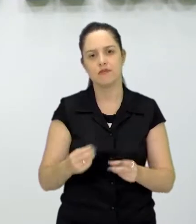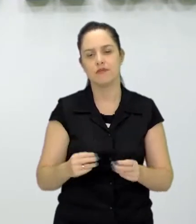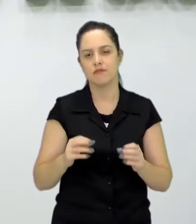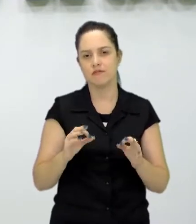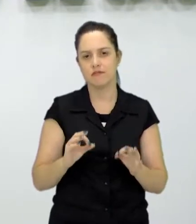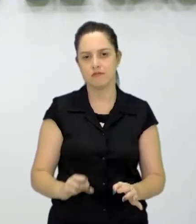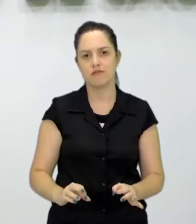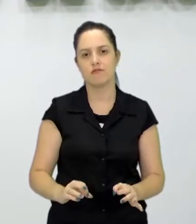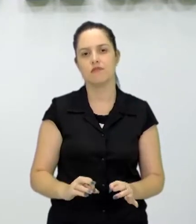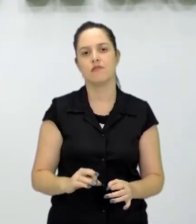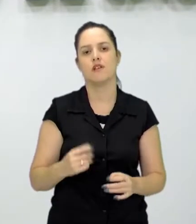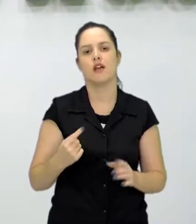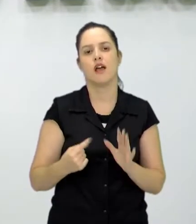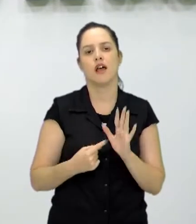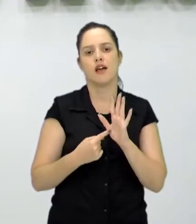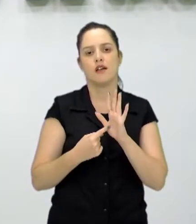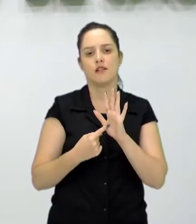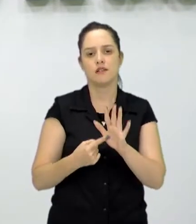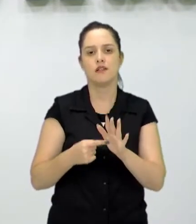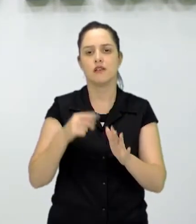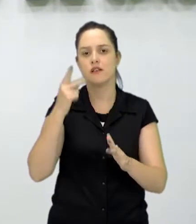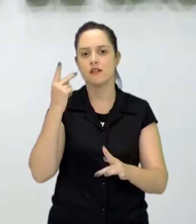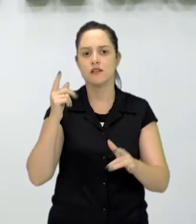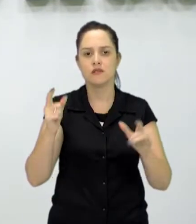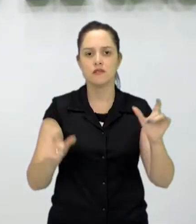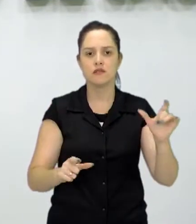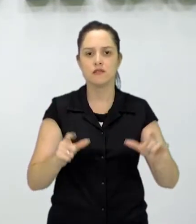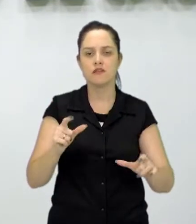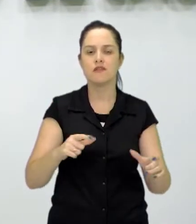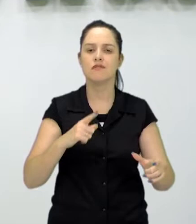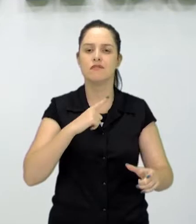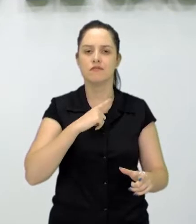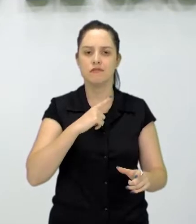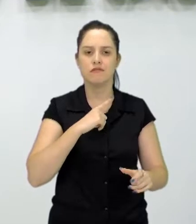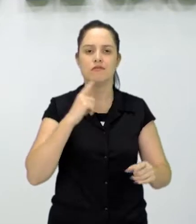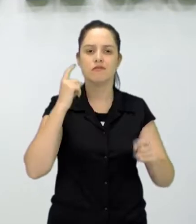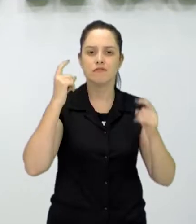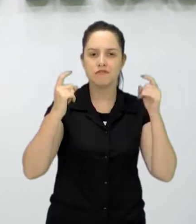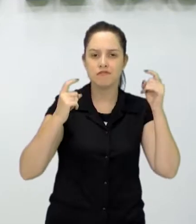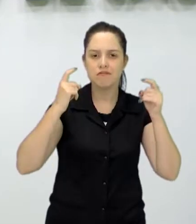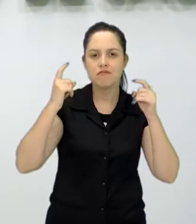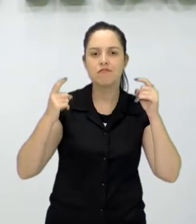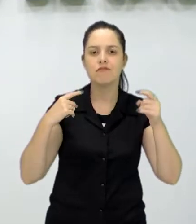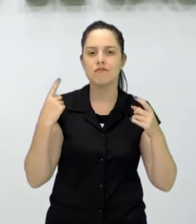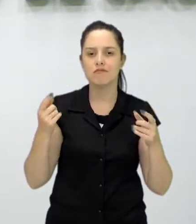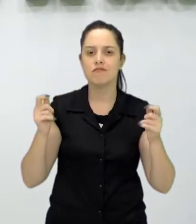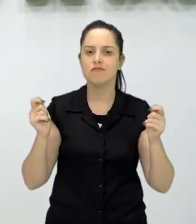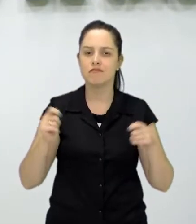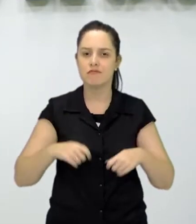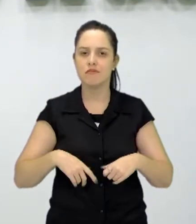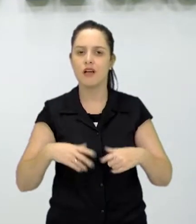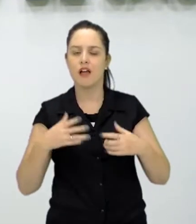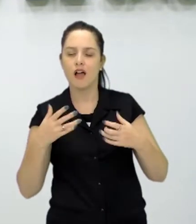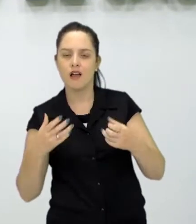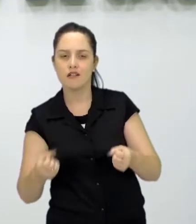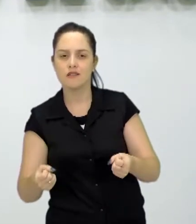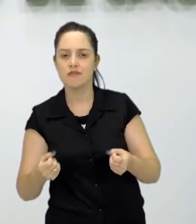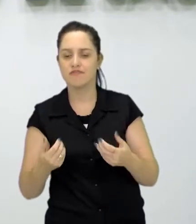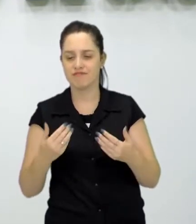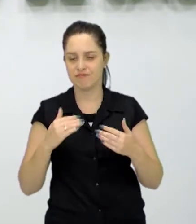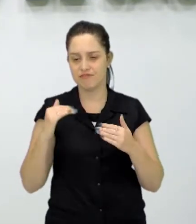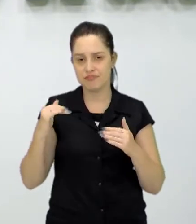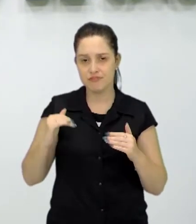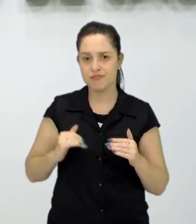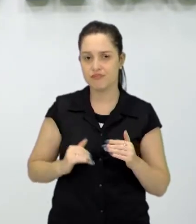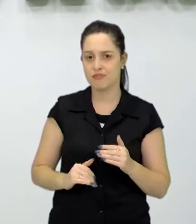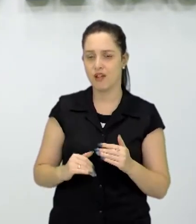ele acreditava que as pessoas que nasciam em determinadas regiões do planeta, elas seriam inferiores justamente por